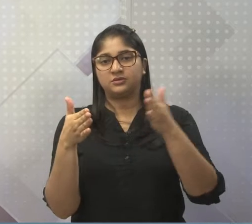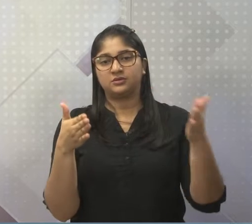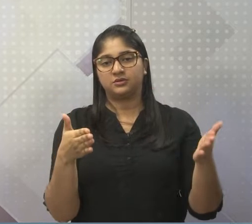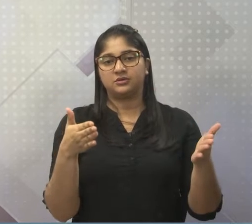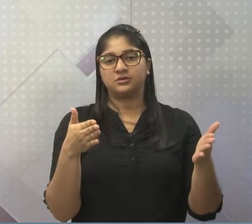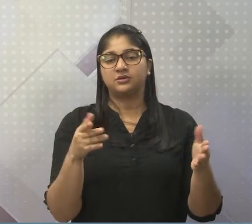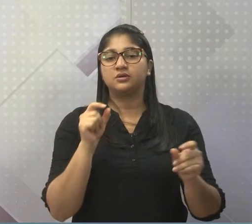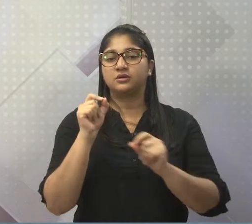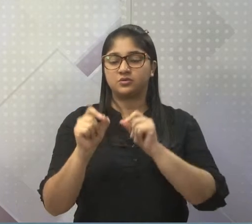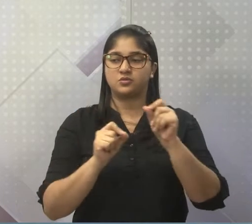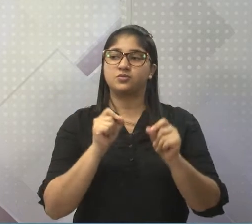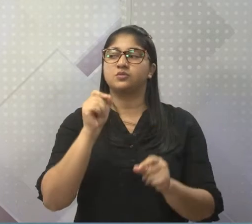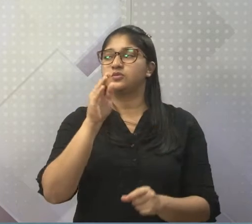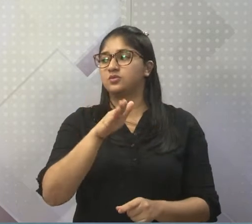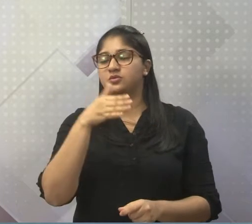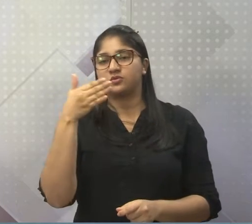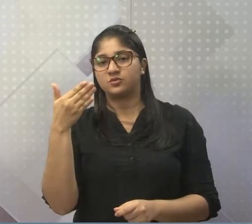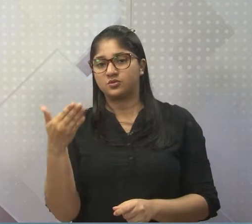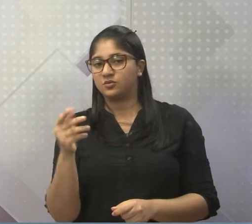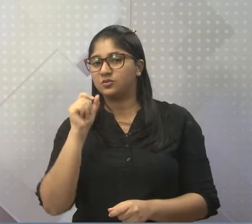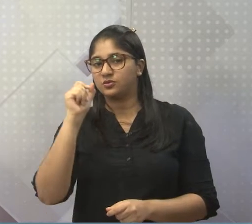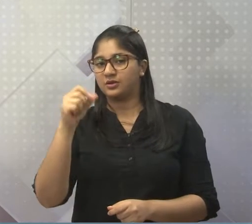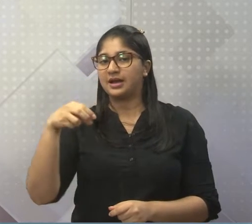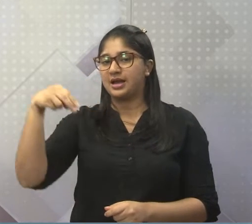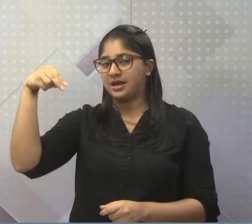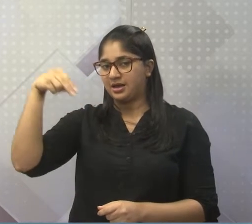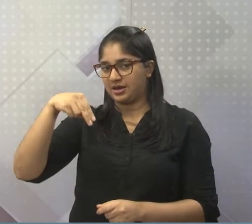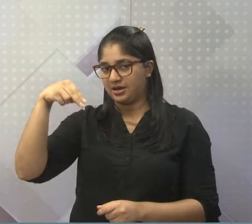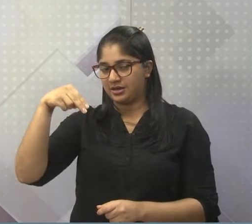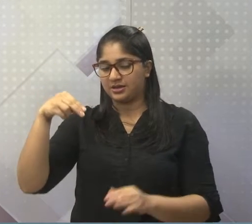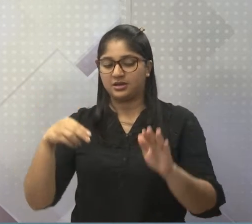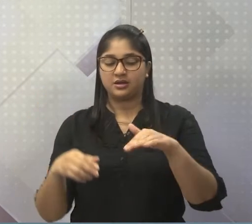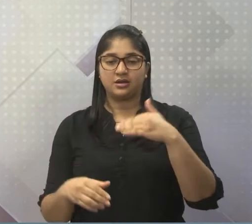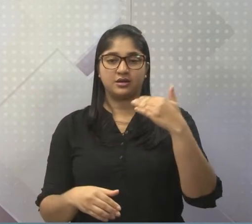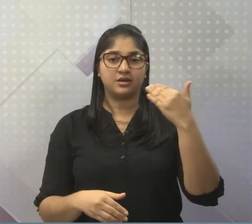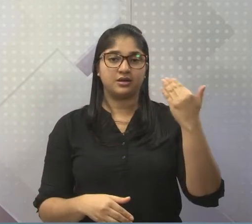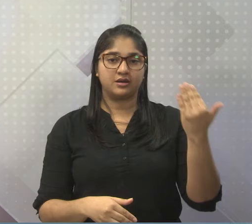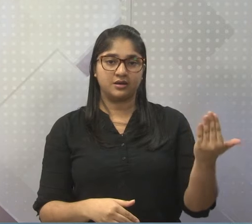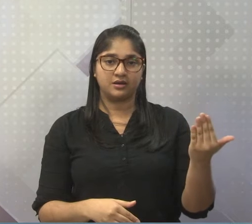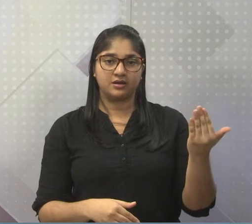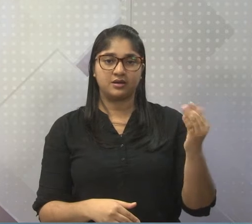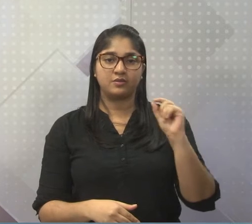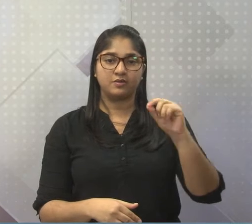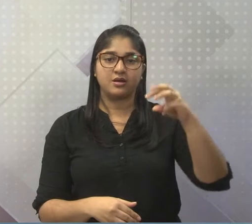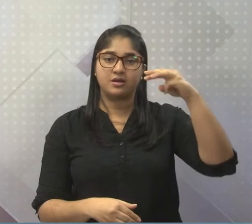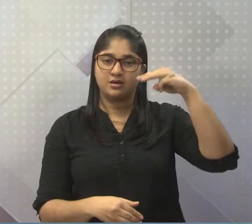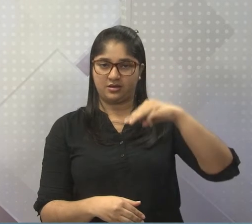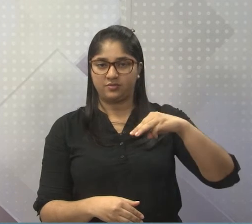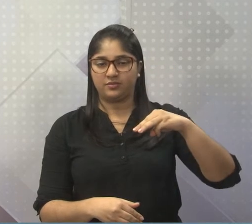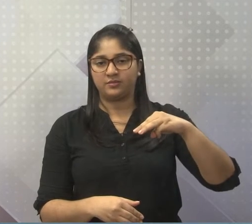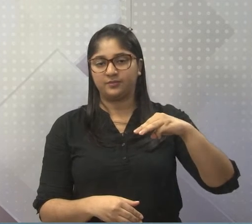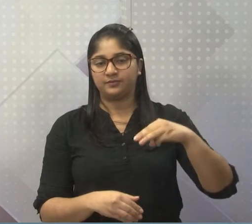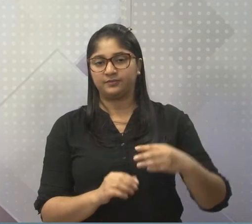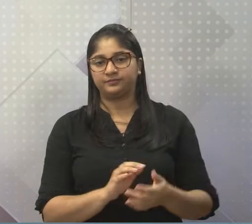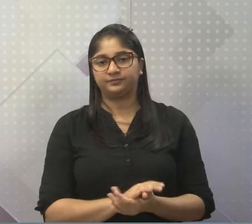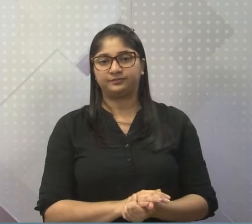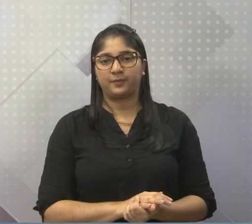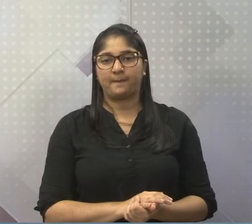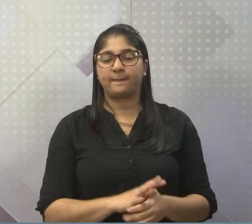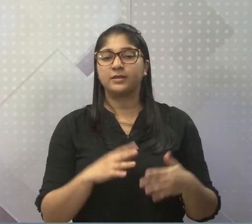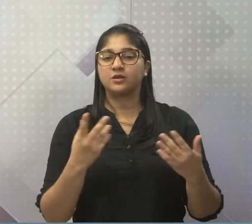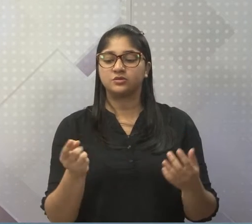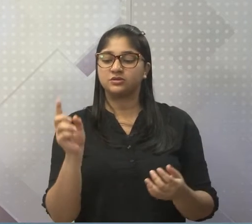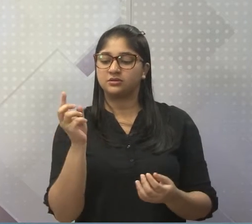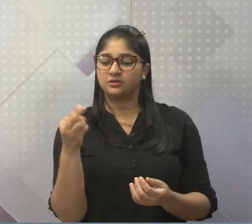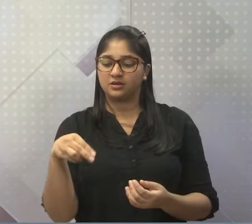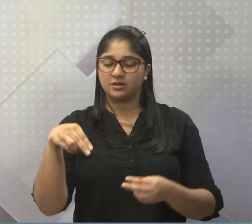vou chamar este de N e este de M. Os dois juntos